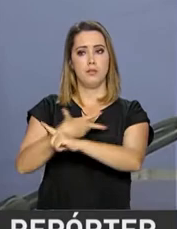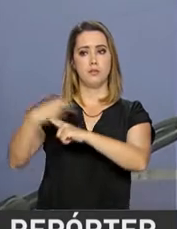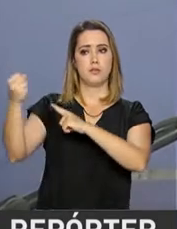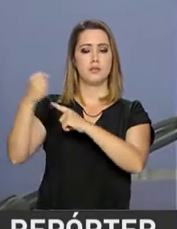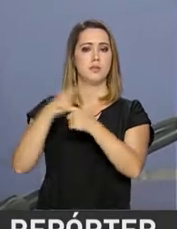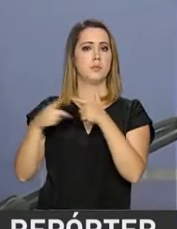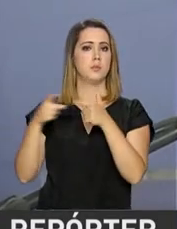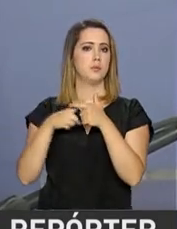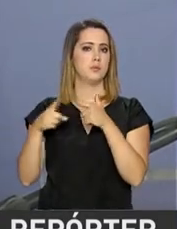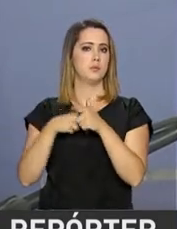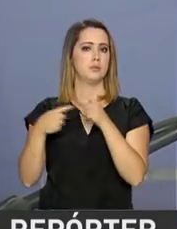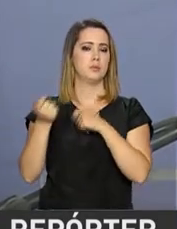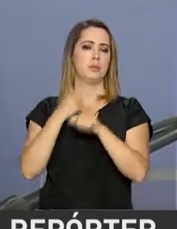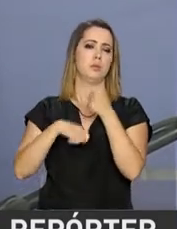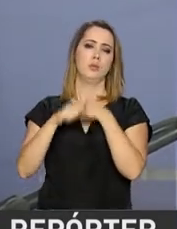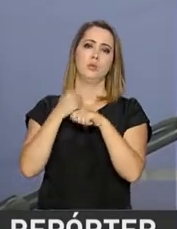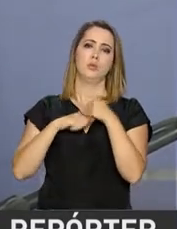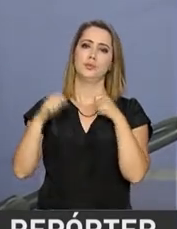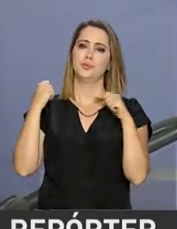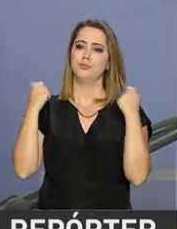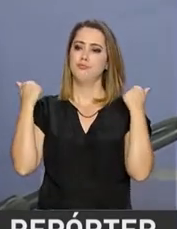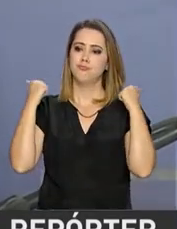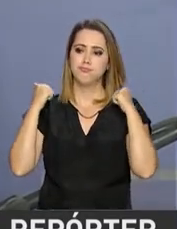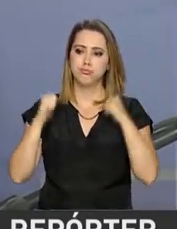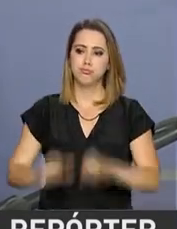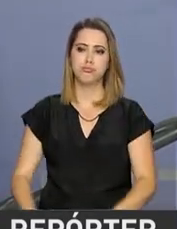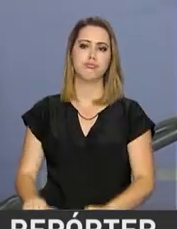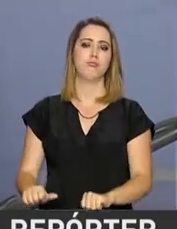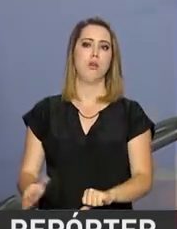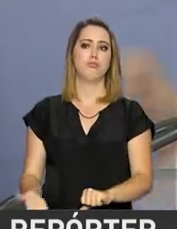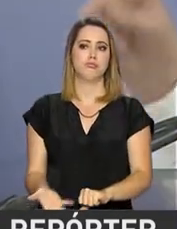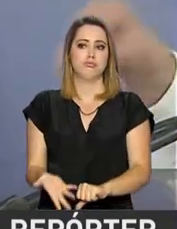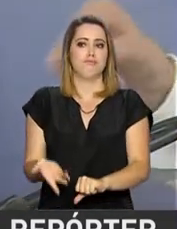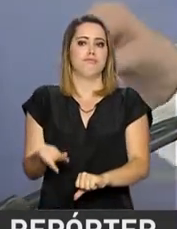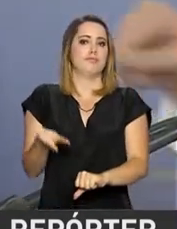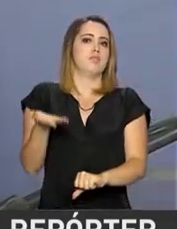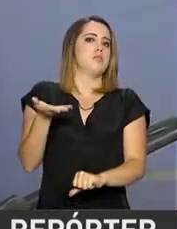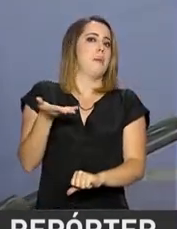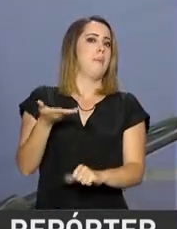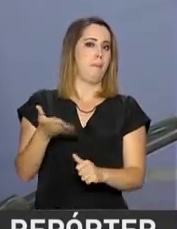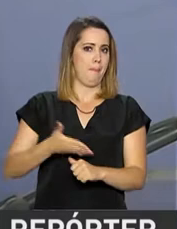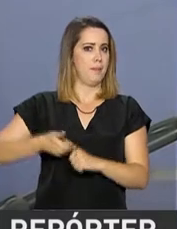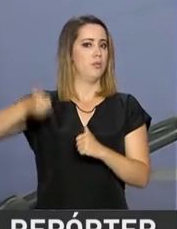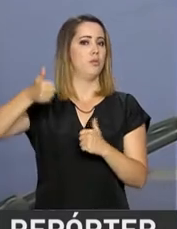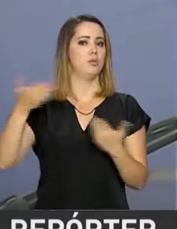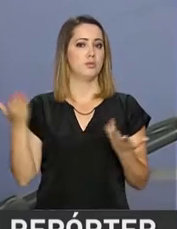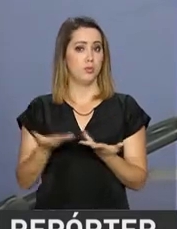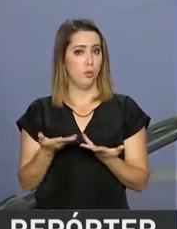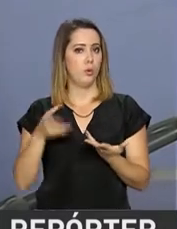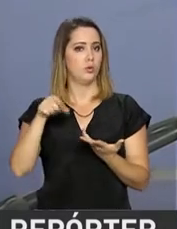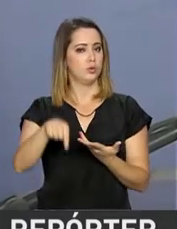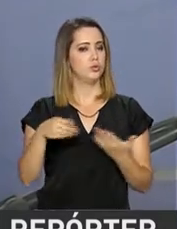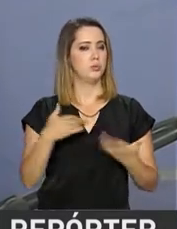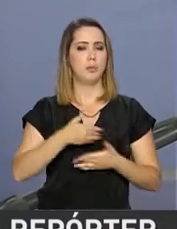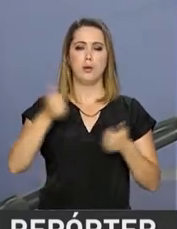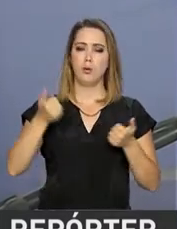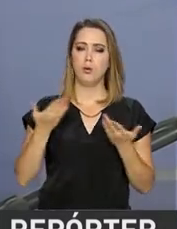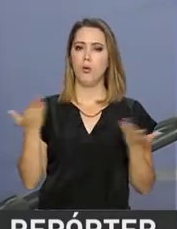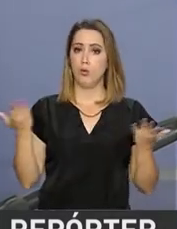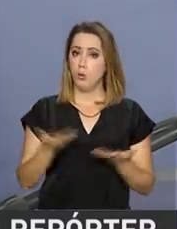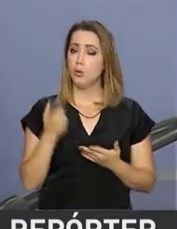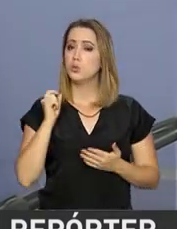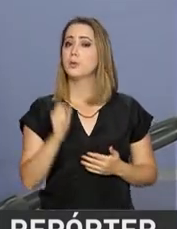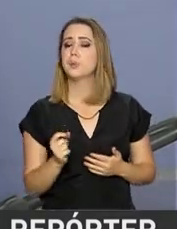recessão meus amigos extraordinária nós conseguimos chegar ao dia de hoje o dia de